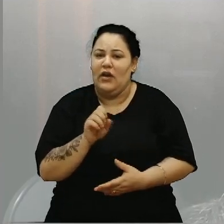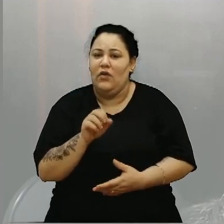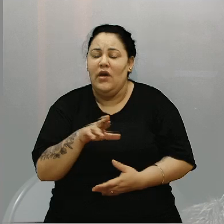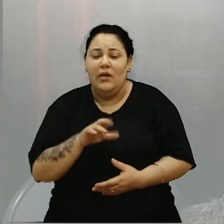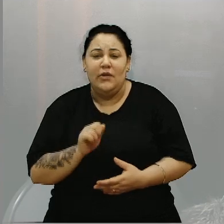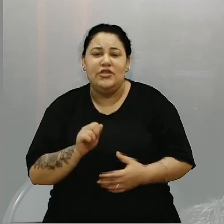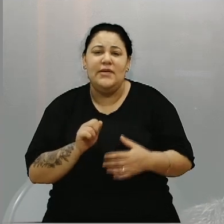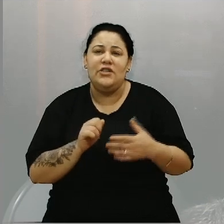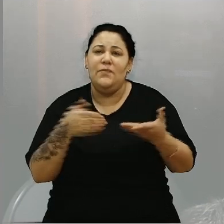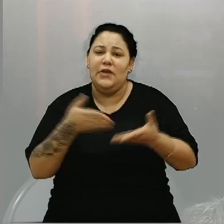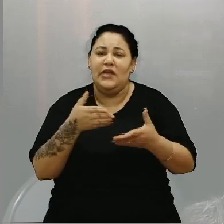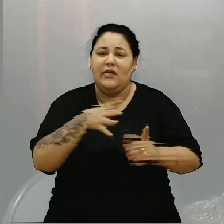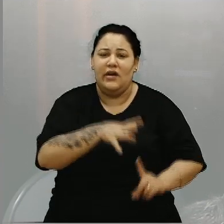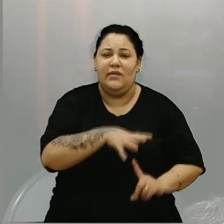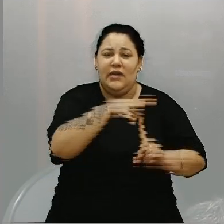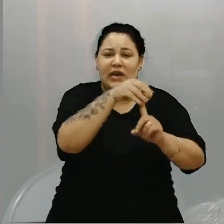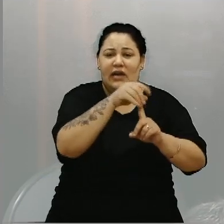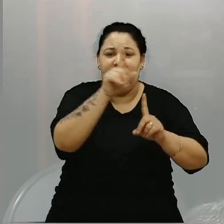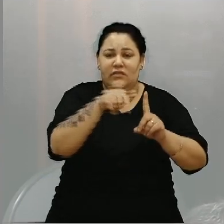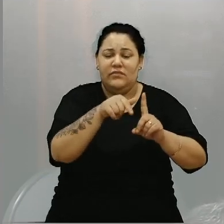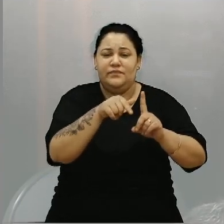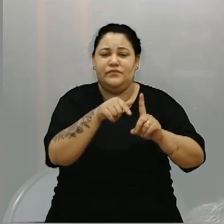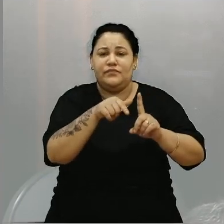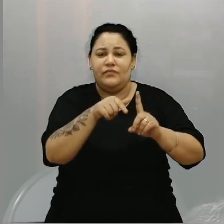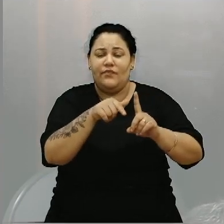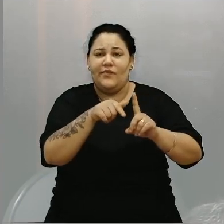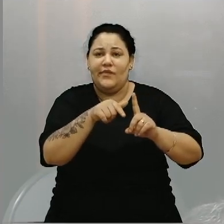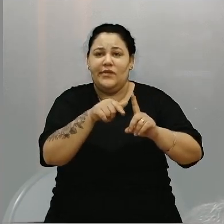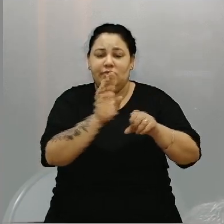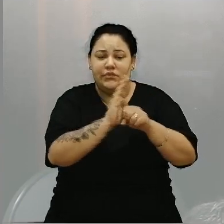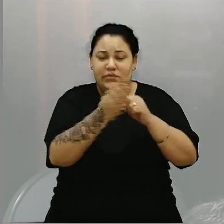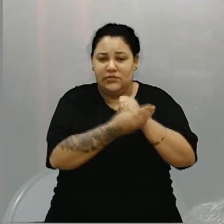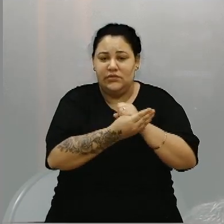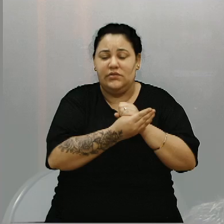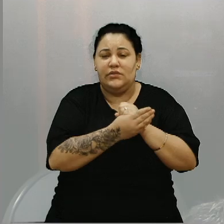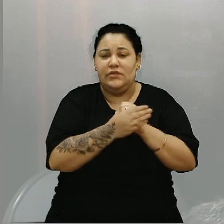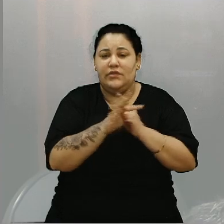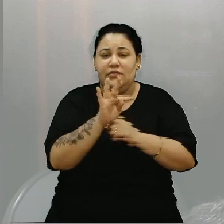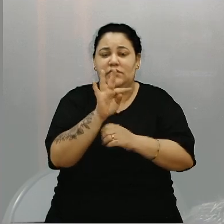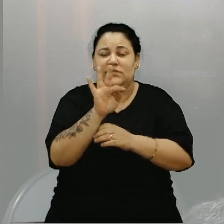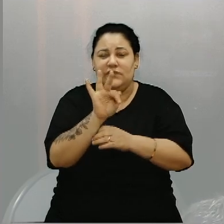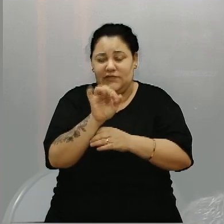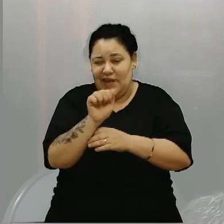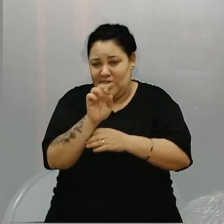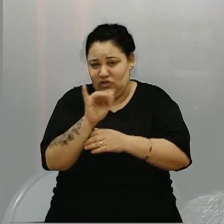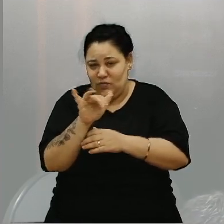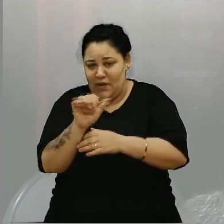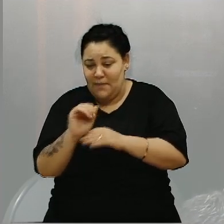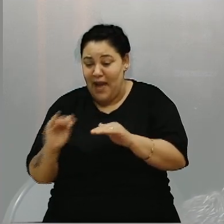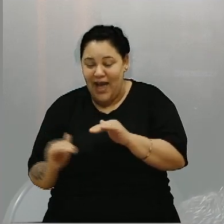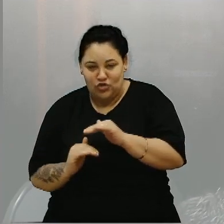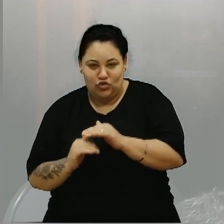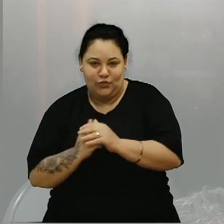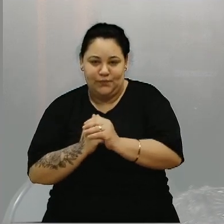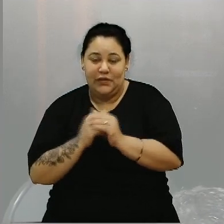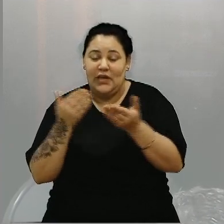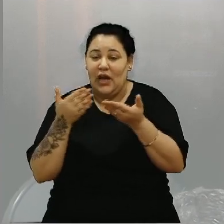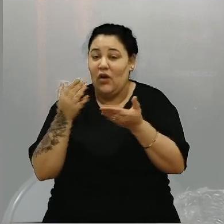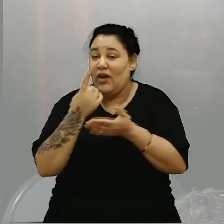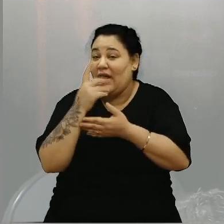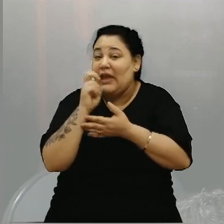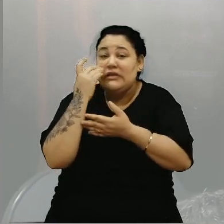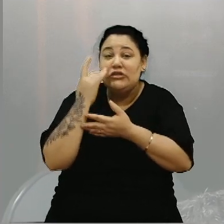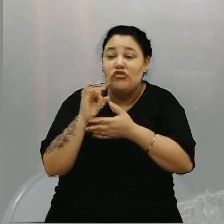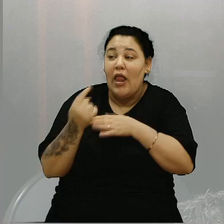Baixo, uma vez, nesse período para cá, depois mais outra vez, e agora 15 dias atrás, sobre essa mesma